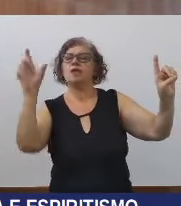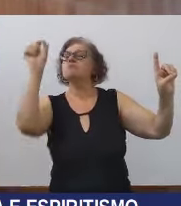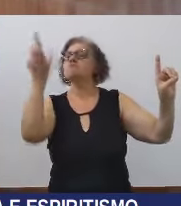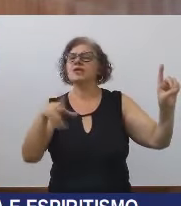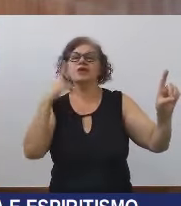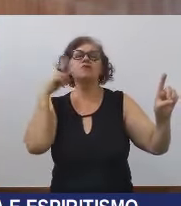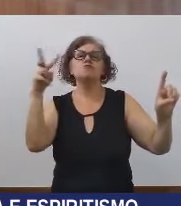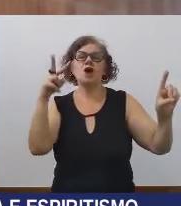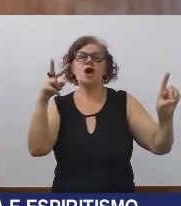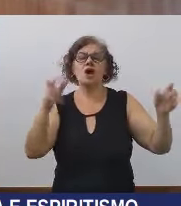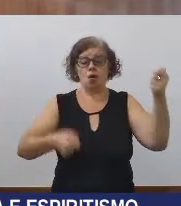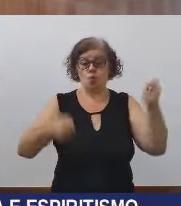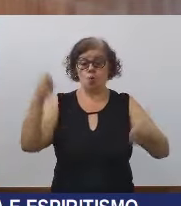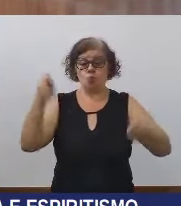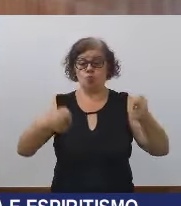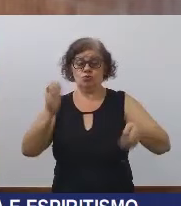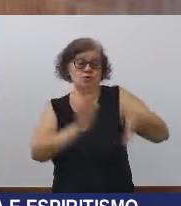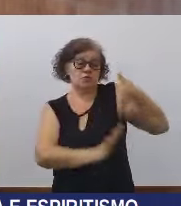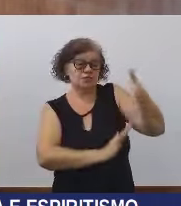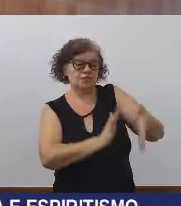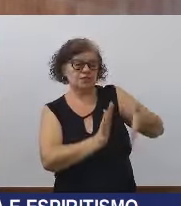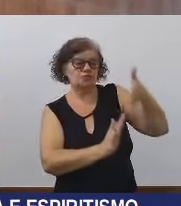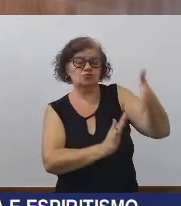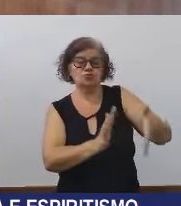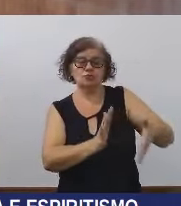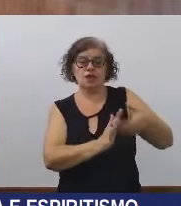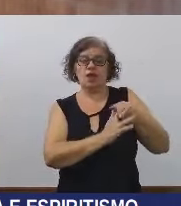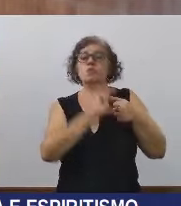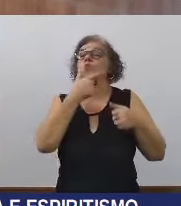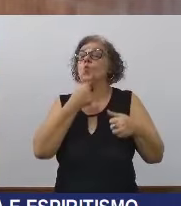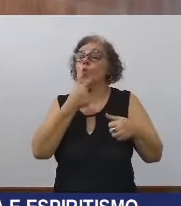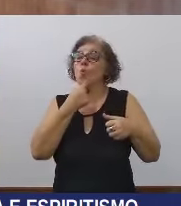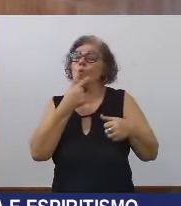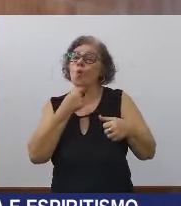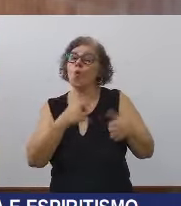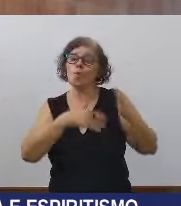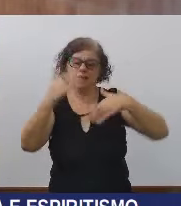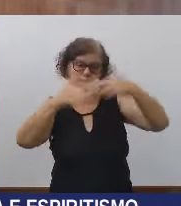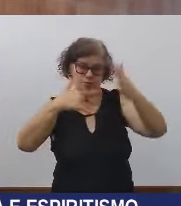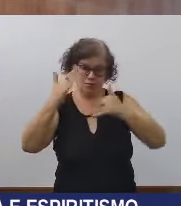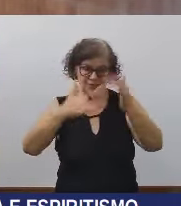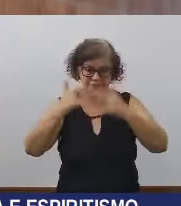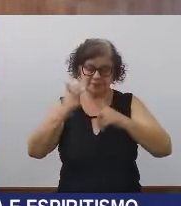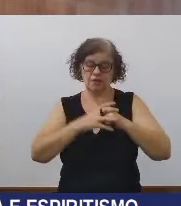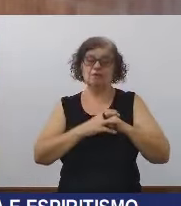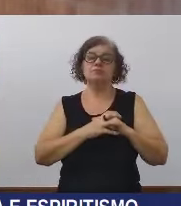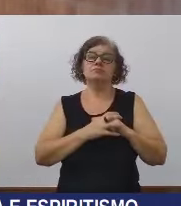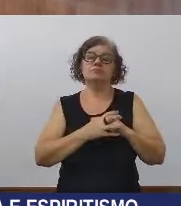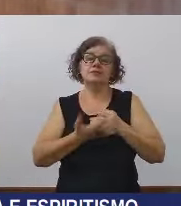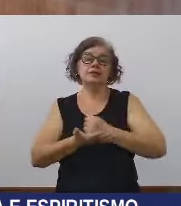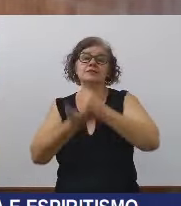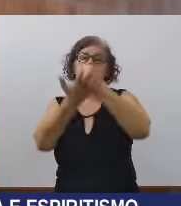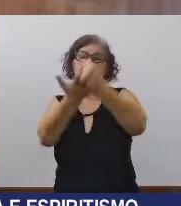o maquinista. E o maquinista que conduz o trem.